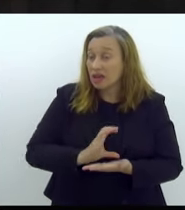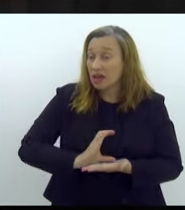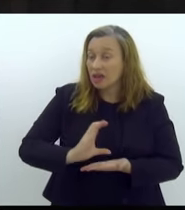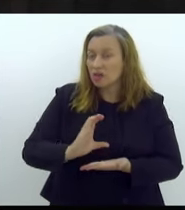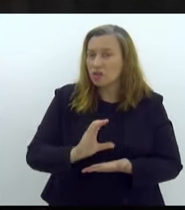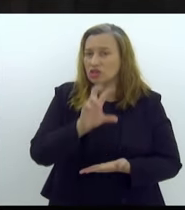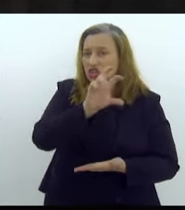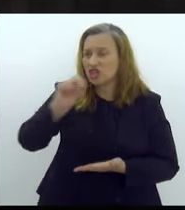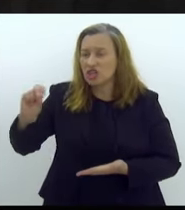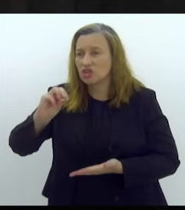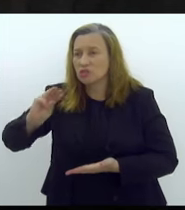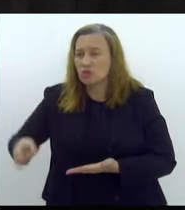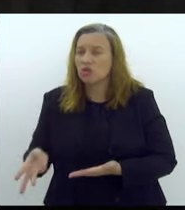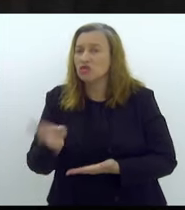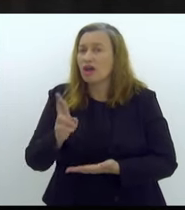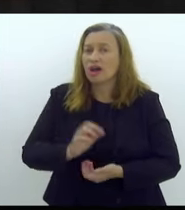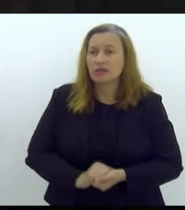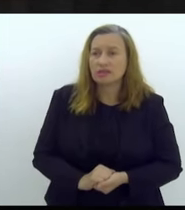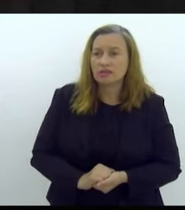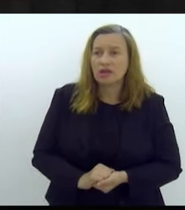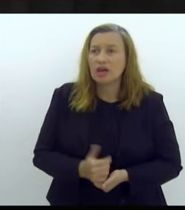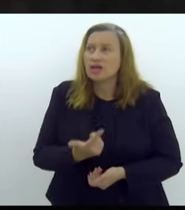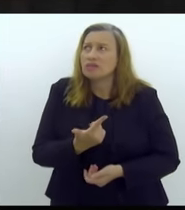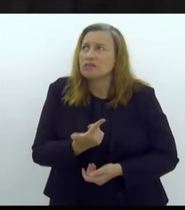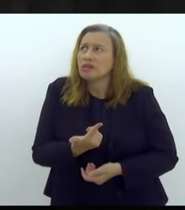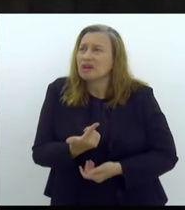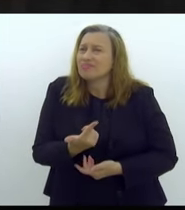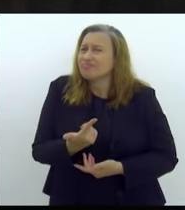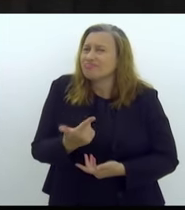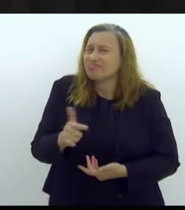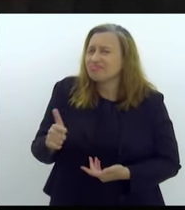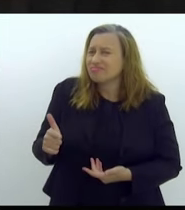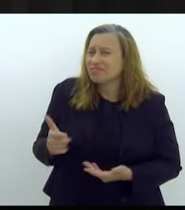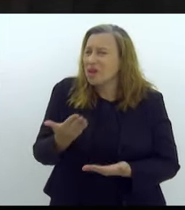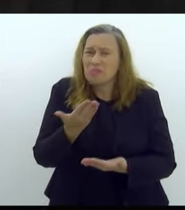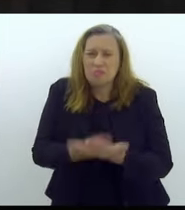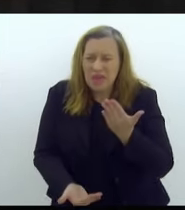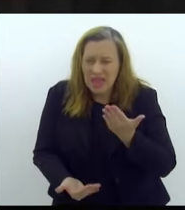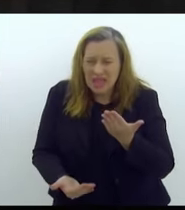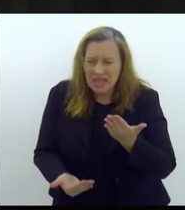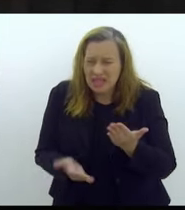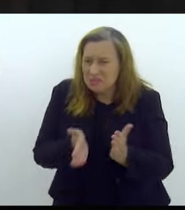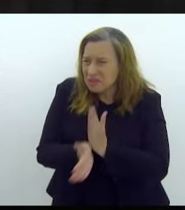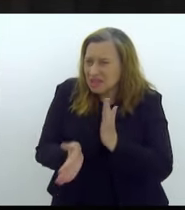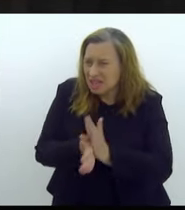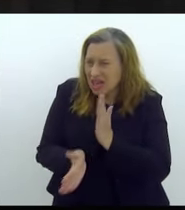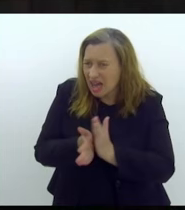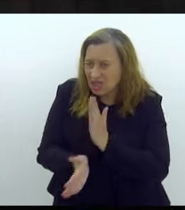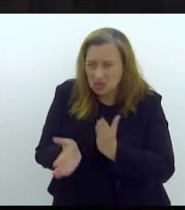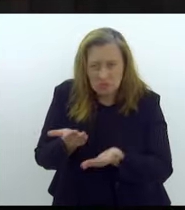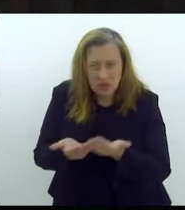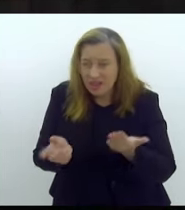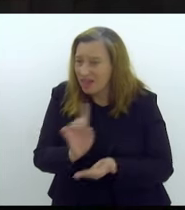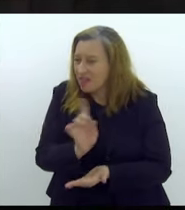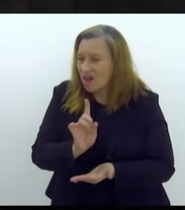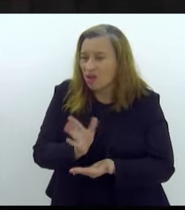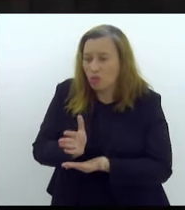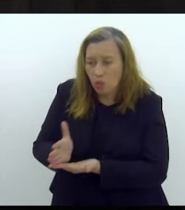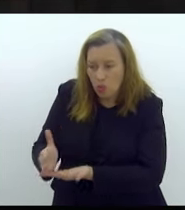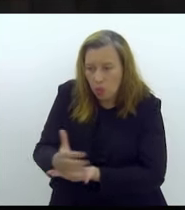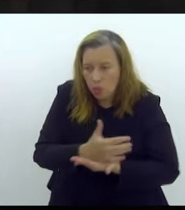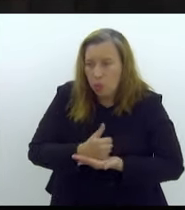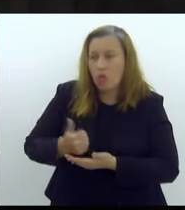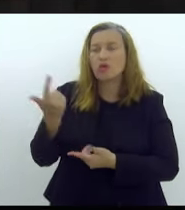de 500 milhões de reais. Então não vai ter perda de receita, vai ter é ganho de receita. Então pedi para